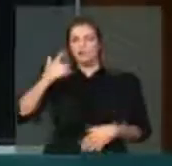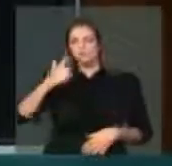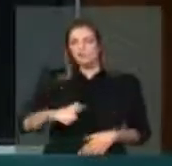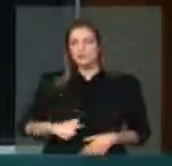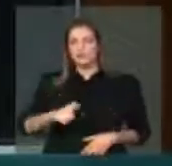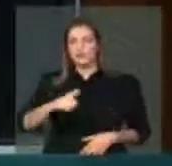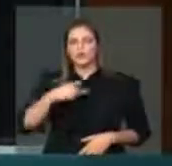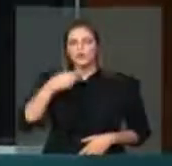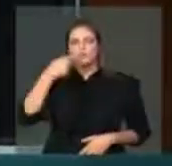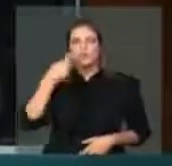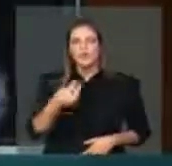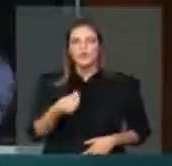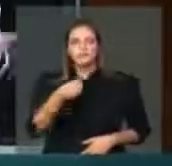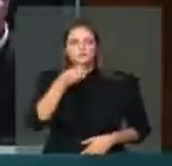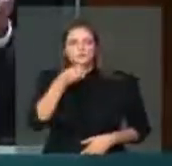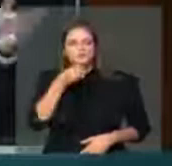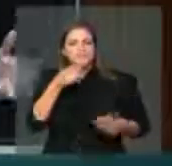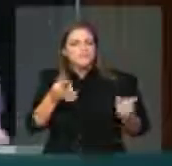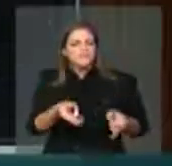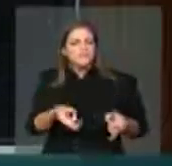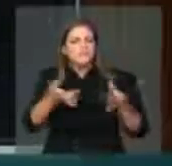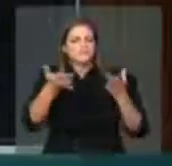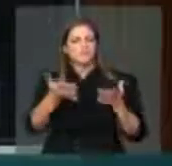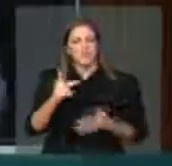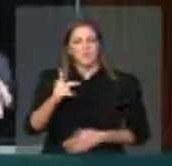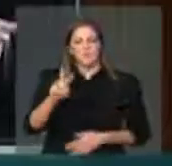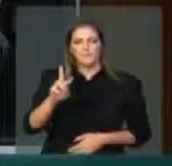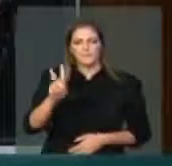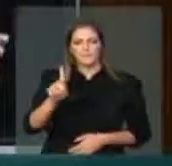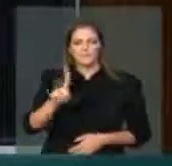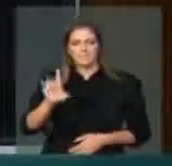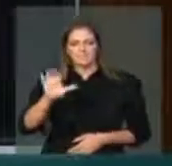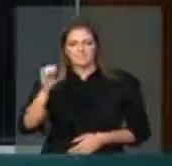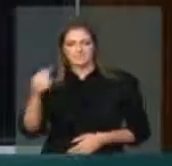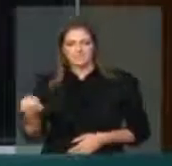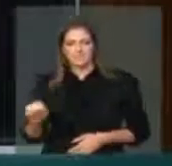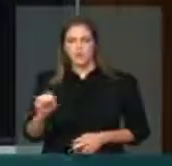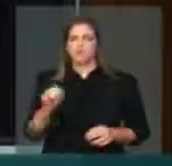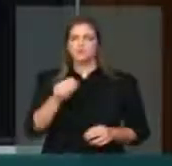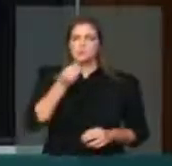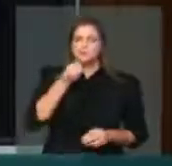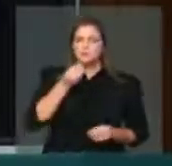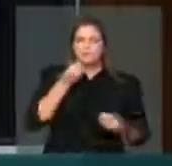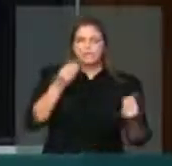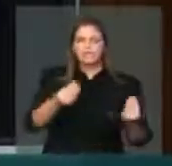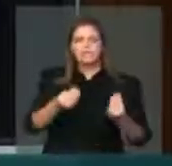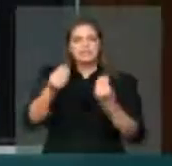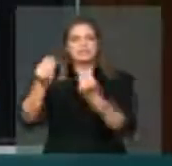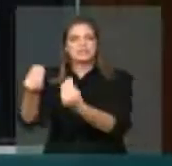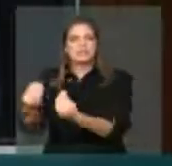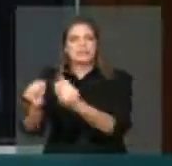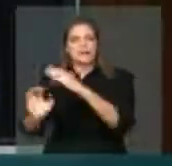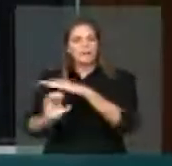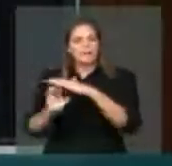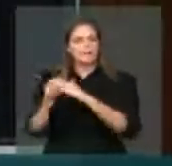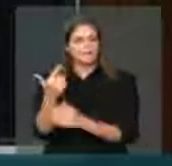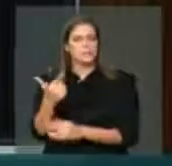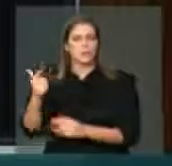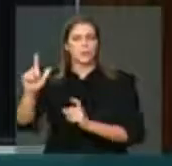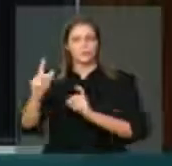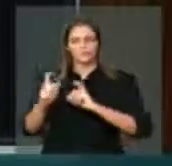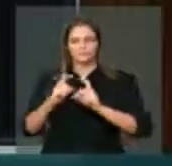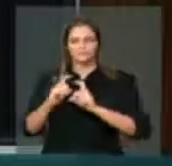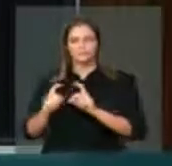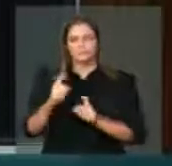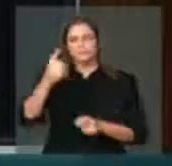em privatização, voltam a falar em entregar o pré-sal para as empresas estrangeiras, voltam